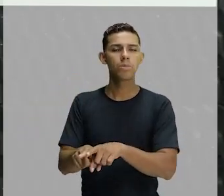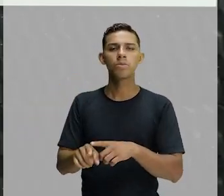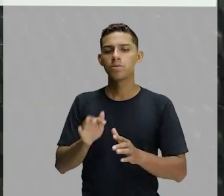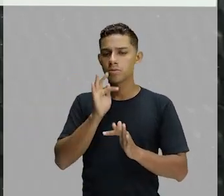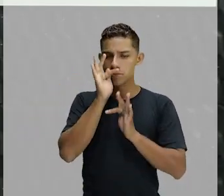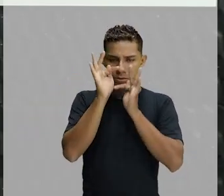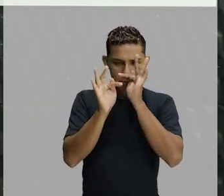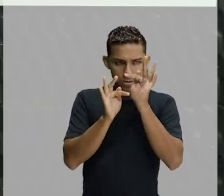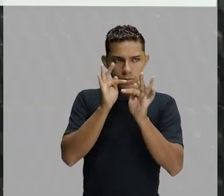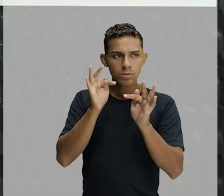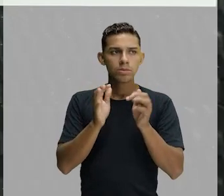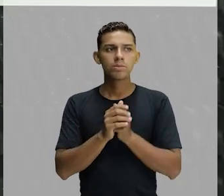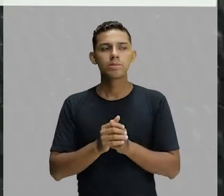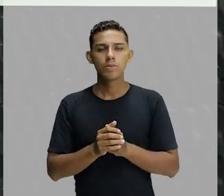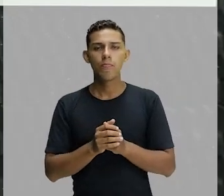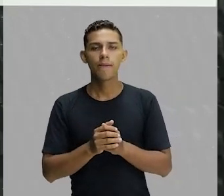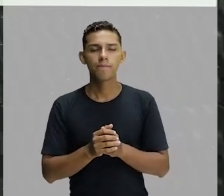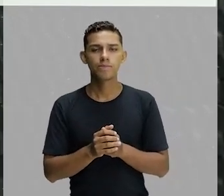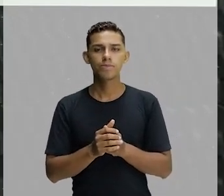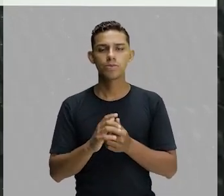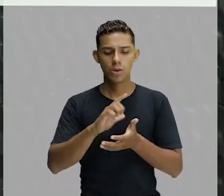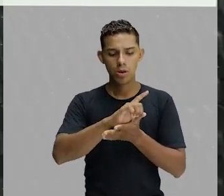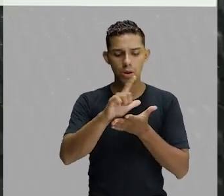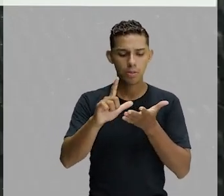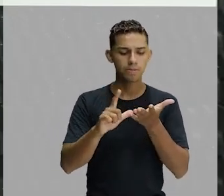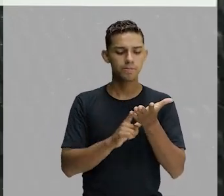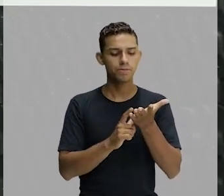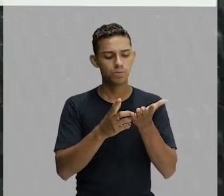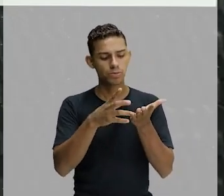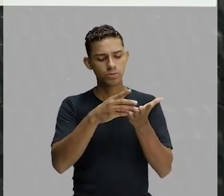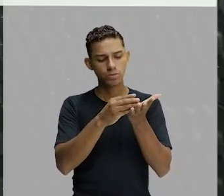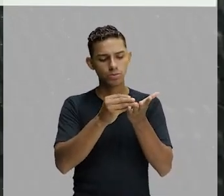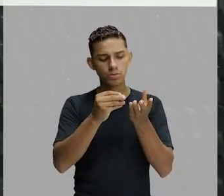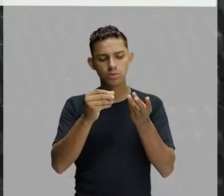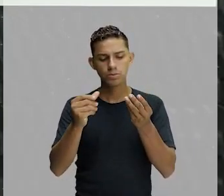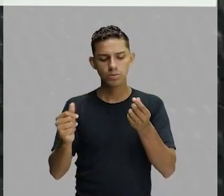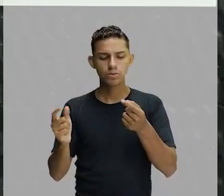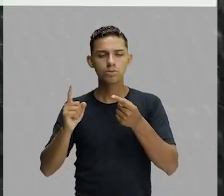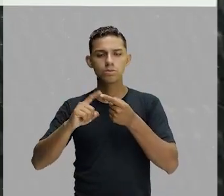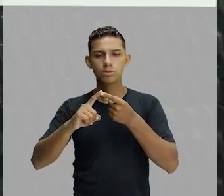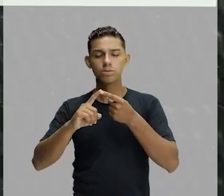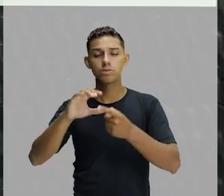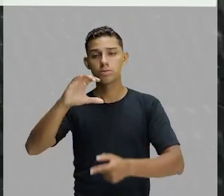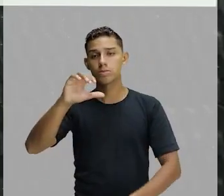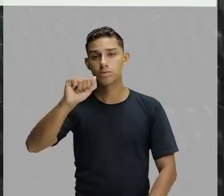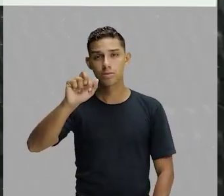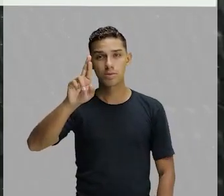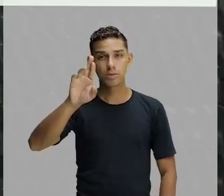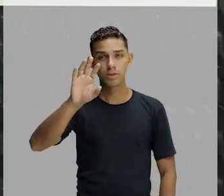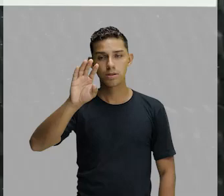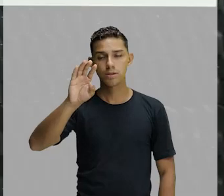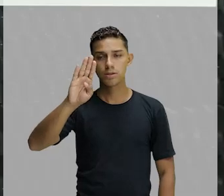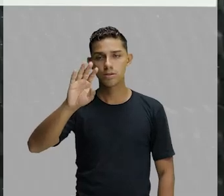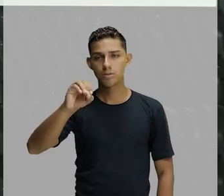vai destrinchar as partes constituintes dela, você vai perceber que ali tem carboidrato, você vai